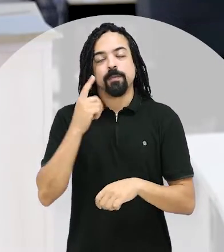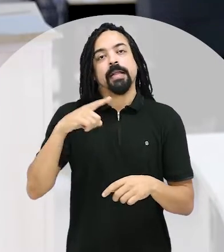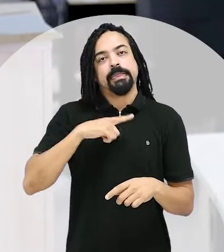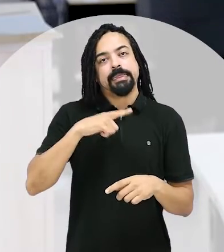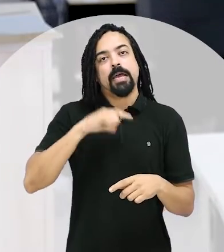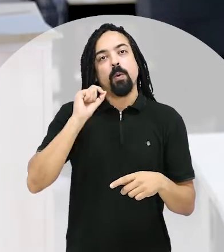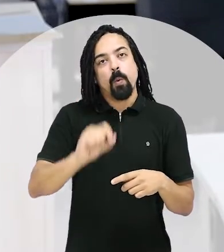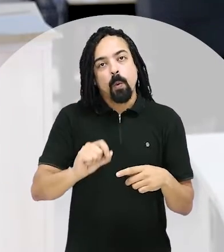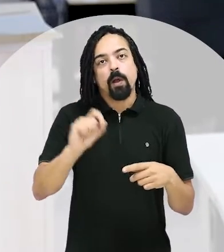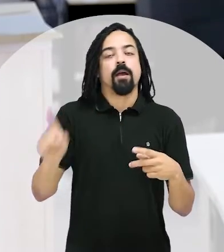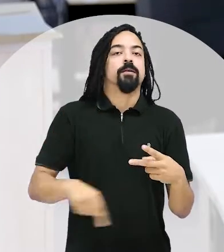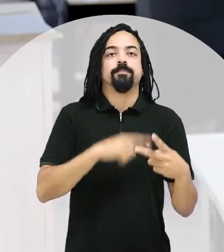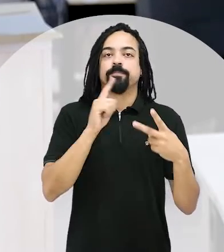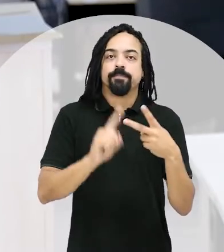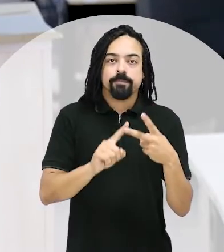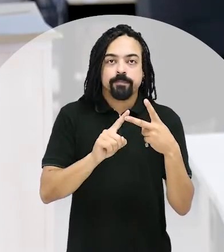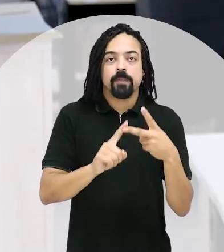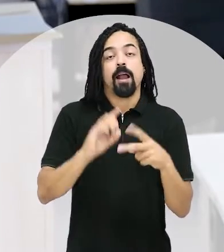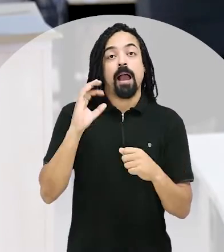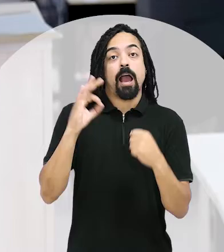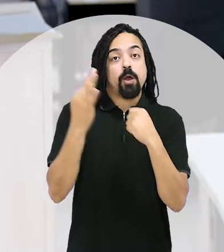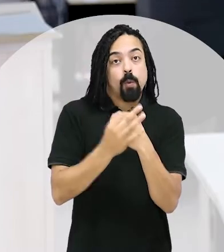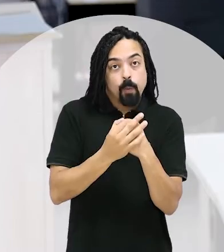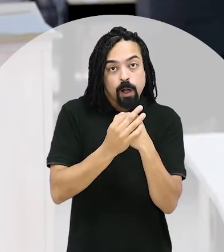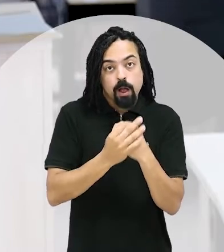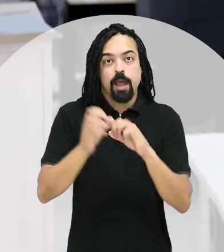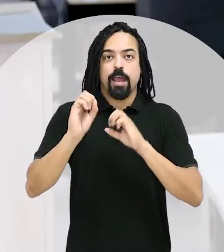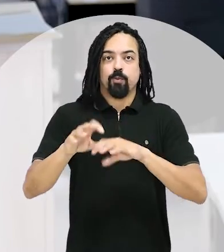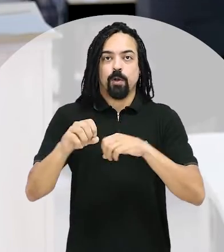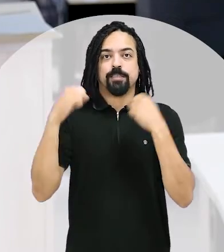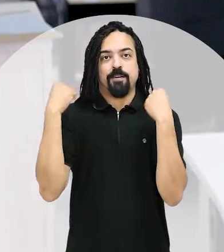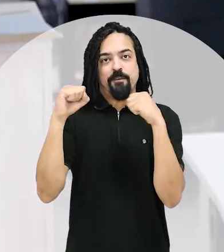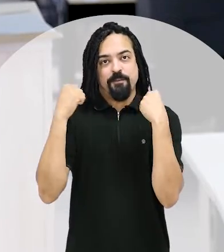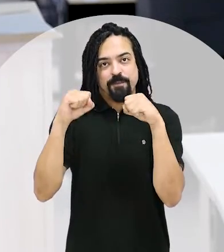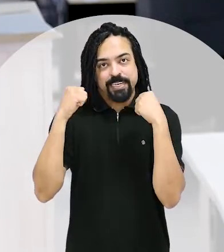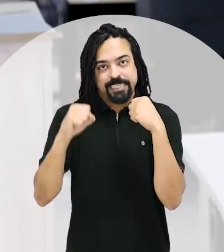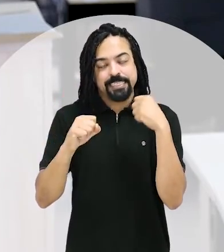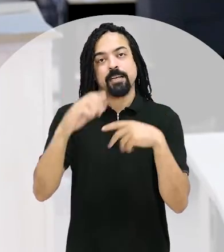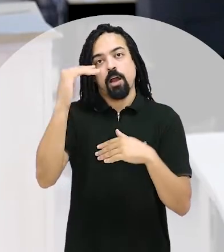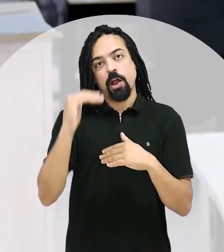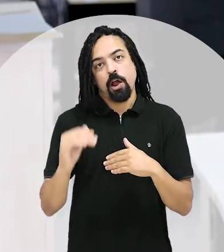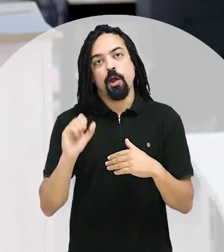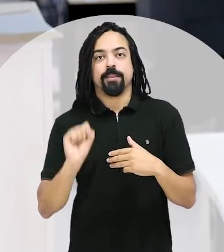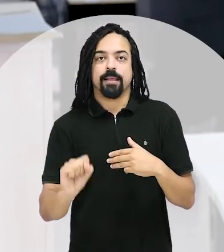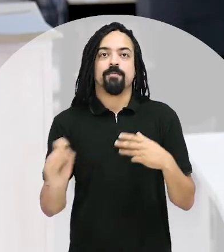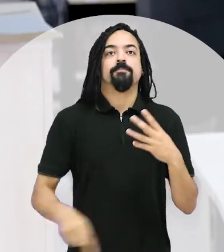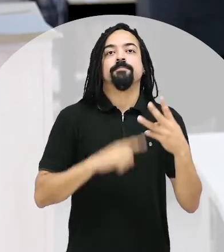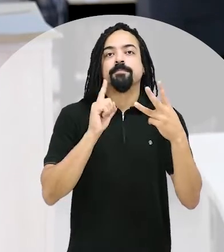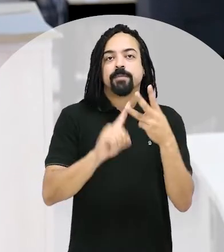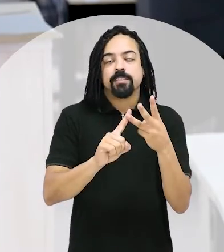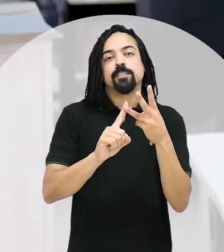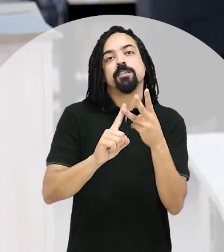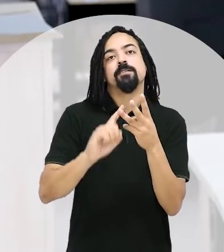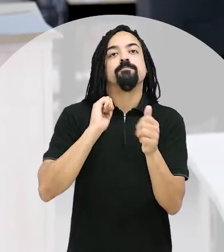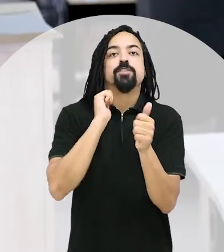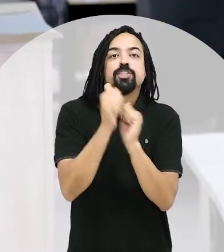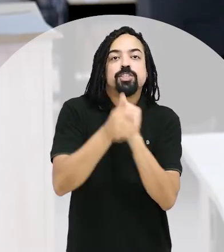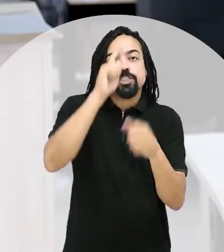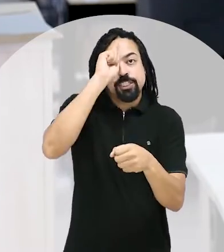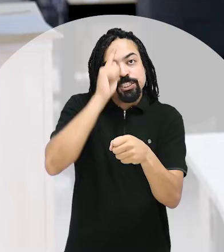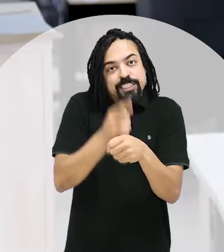do estado completam a lista dos mais procurados nossos cursos de graduação em educação física que aparece em 8º lugar